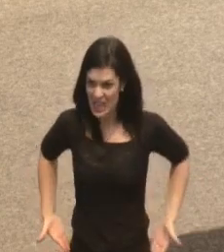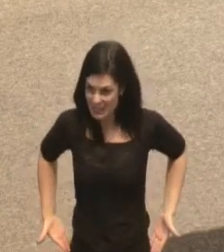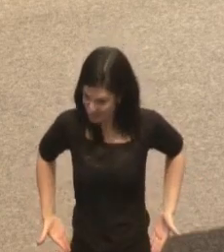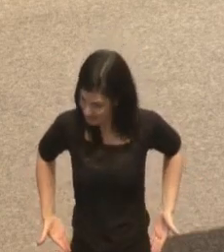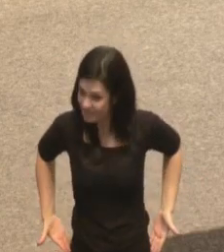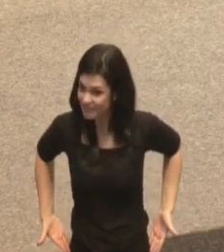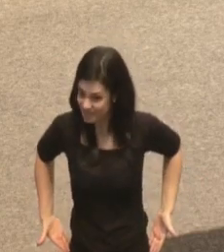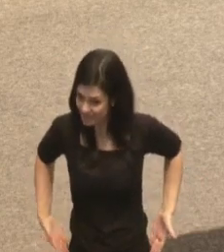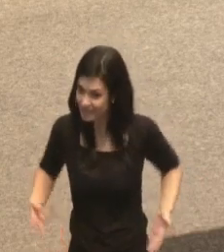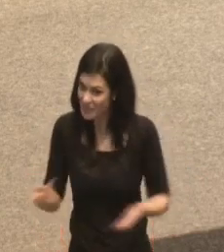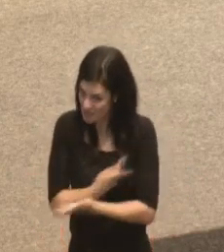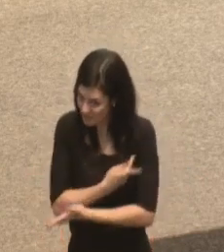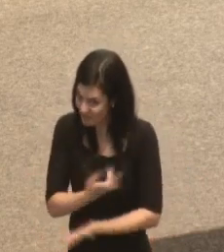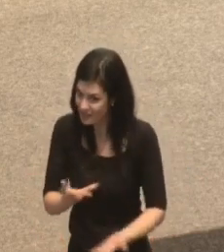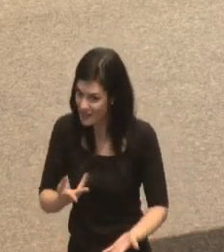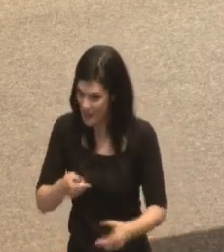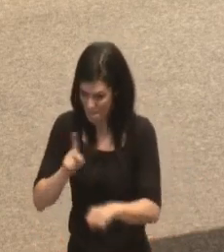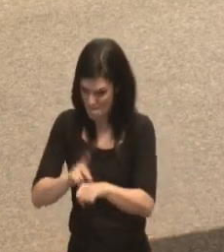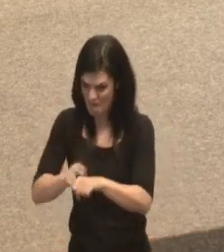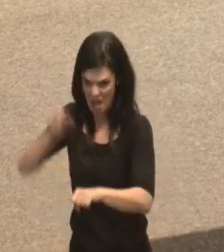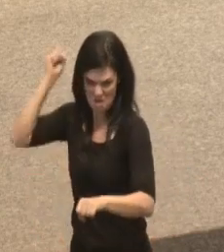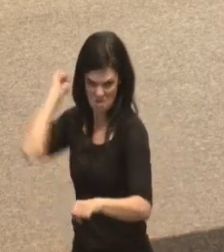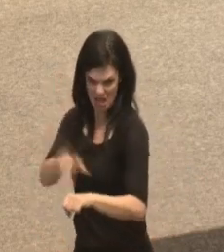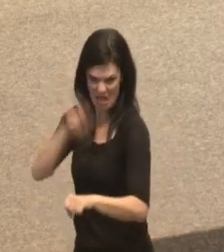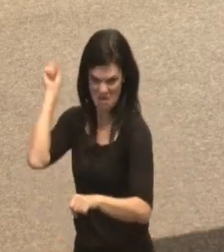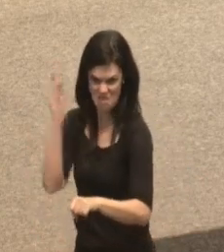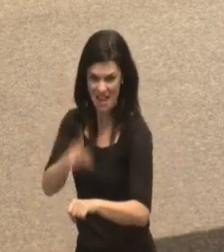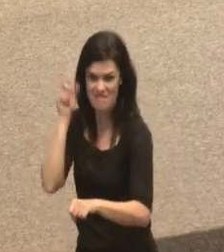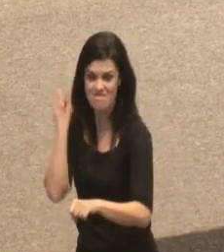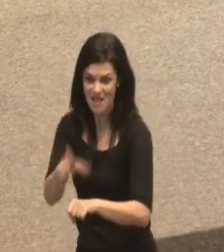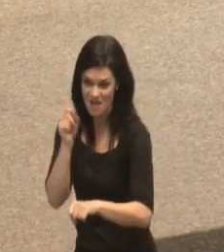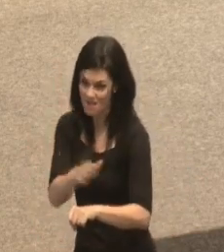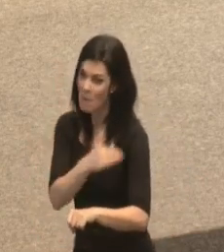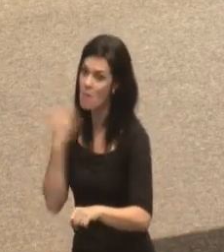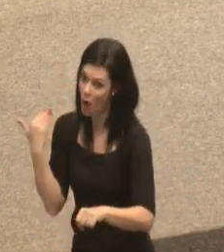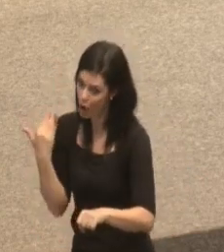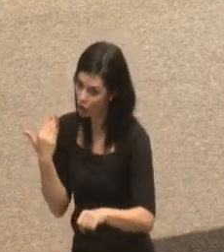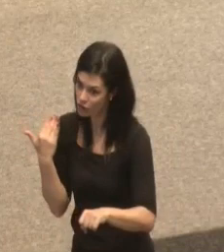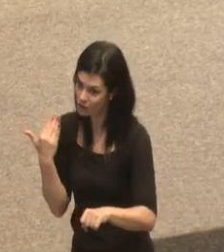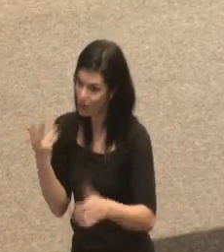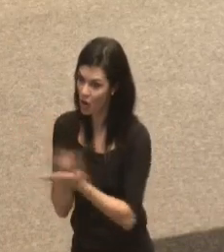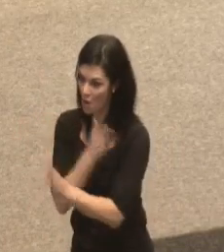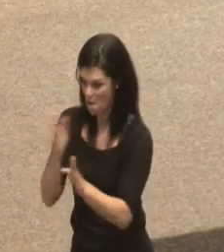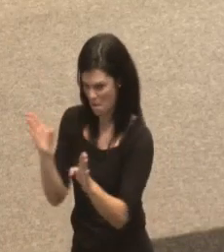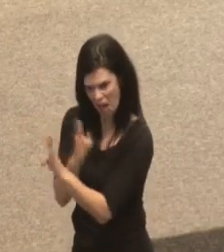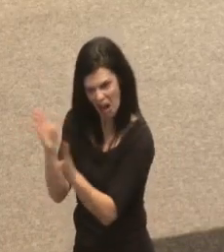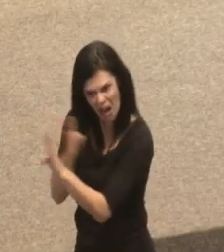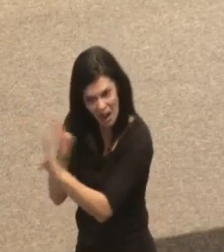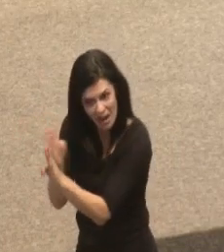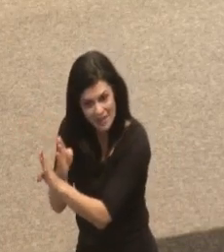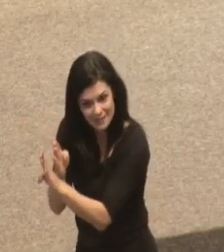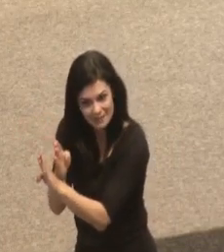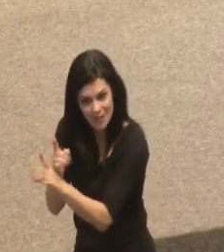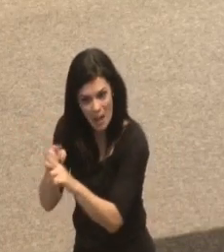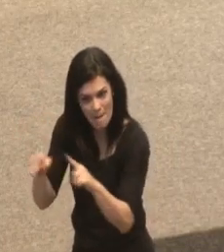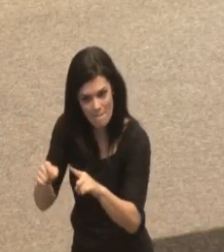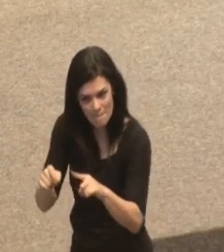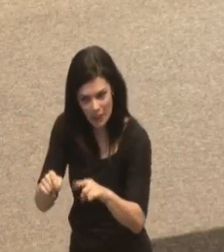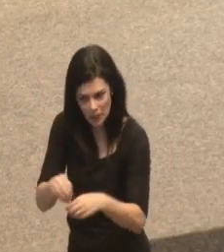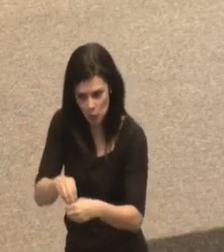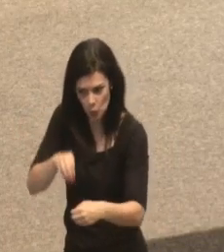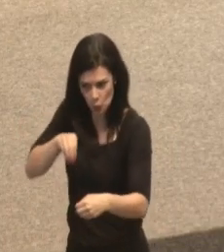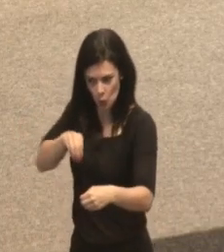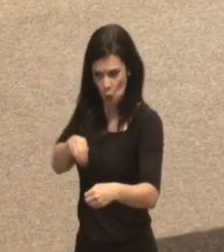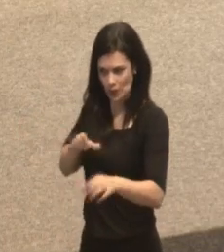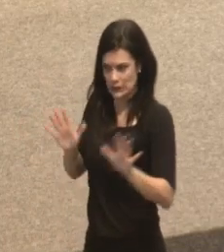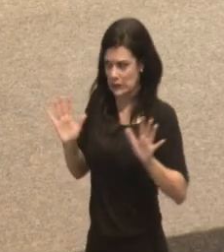nos jardins de Roma, outros pressionados, perseguidos, apedrejados, mas nunca recuaram.